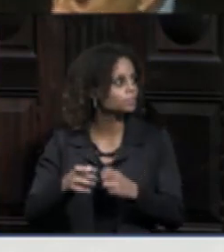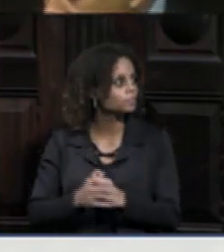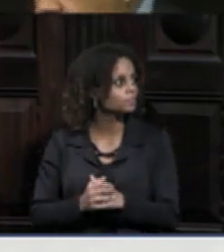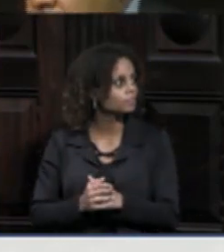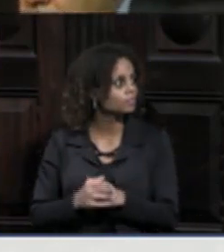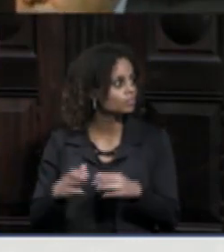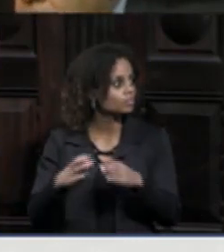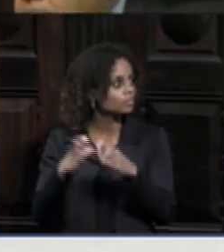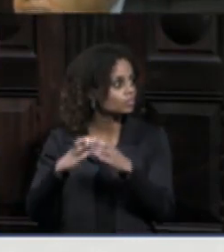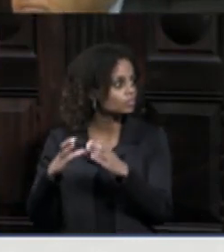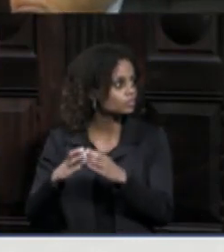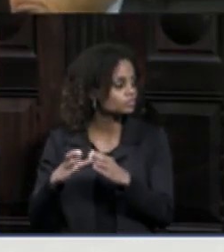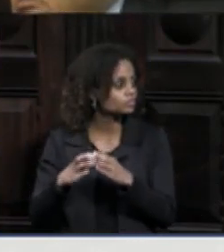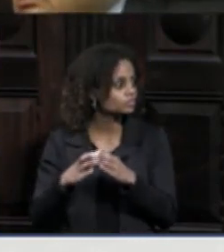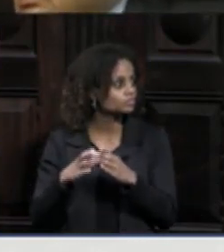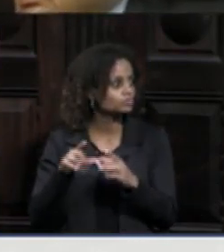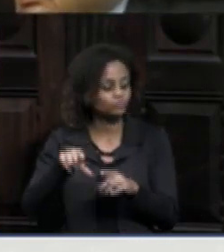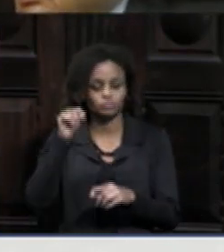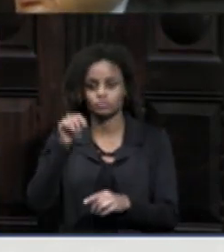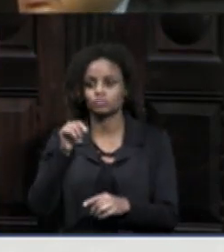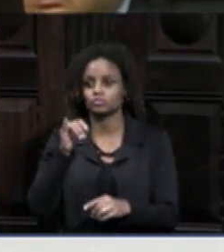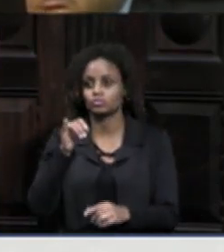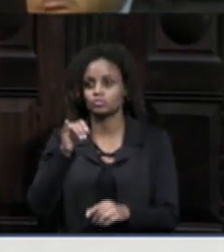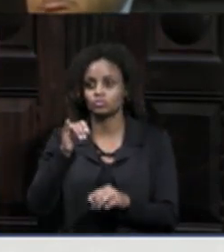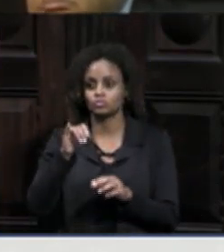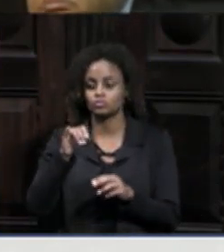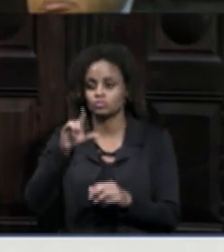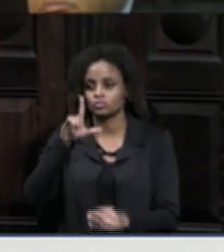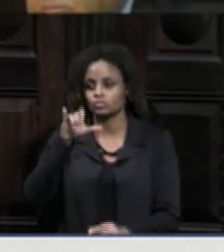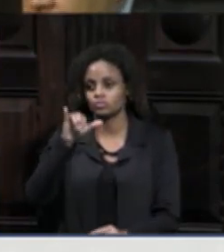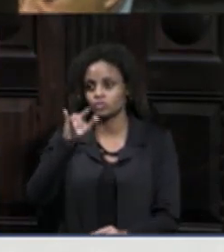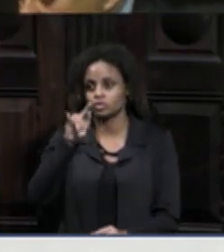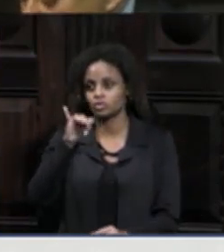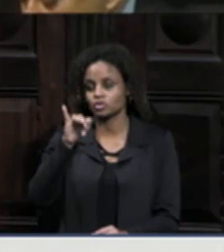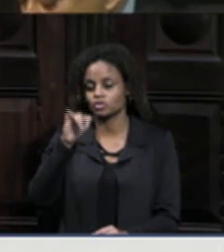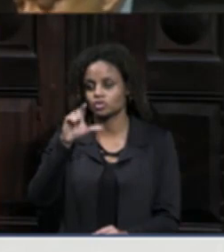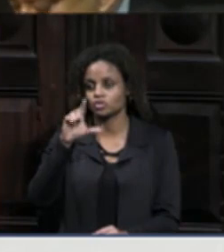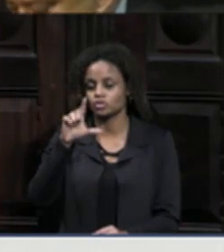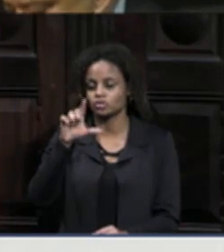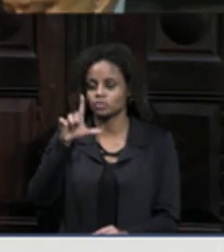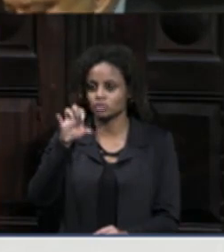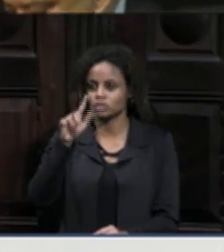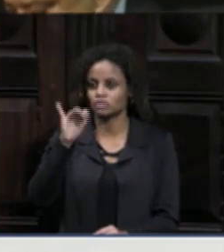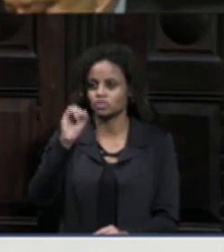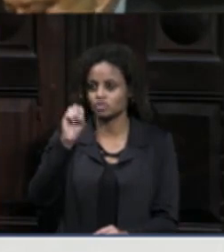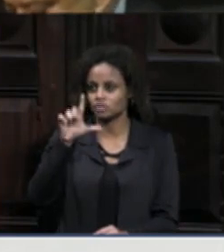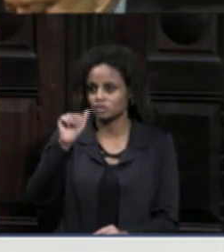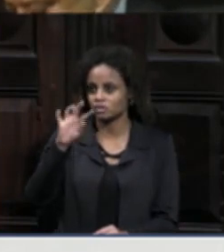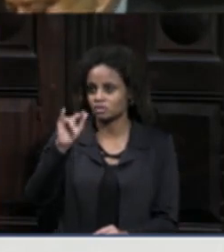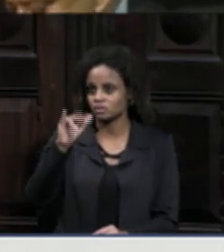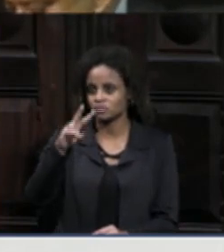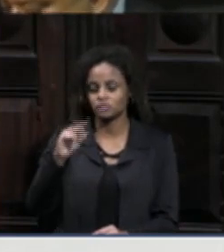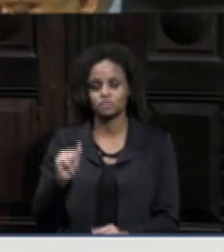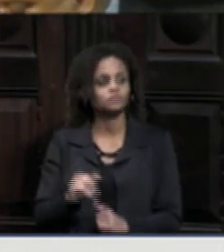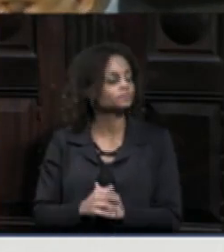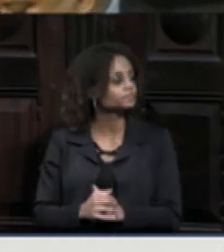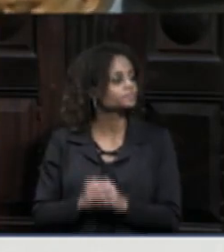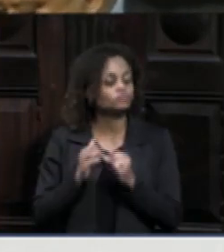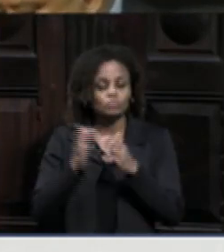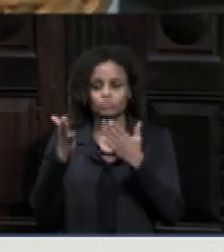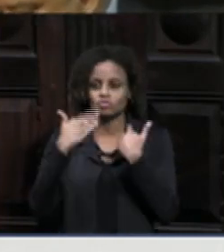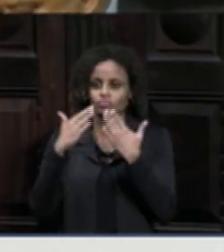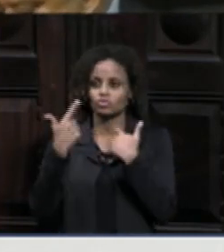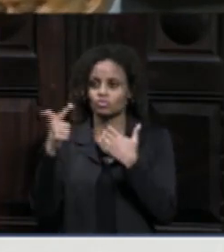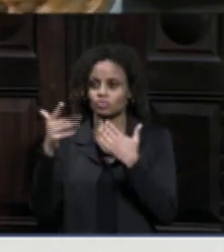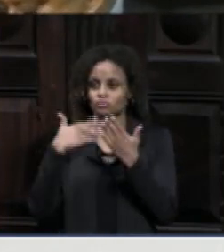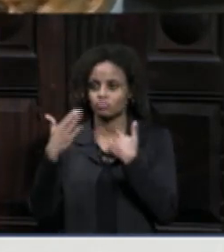de Indicação Legislativa, favorável. Relator deputado Marcos Abraão. Em discussão, não havendo que queira discutir, encerrada a discussão, em votação,